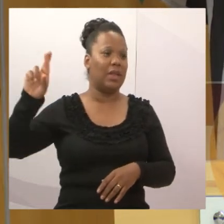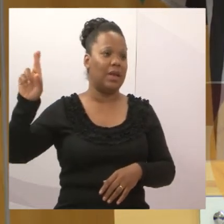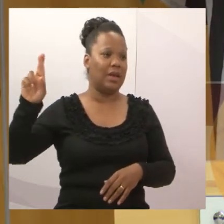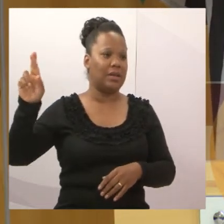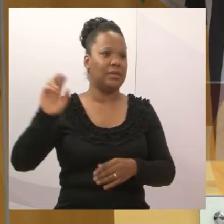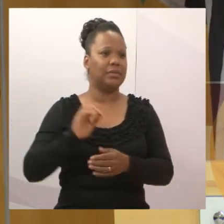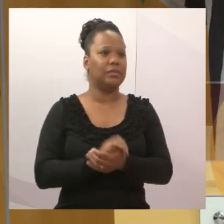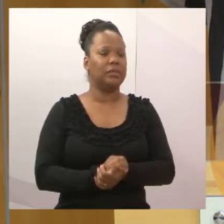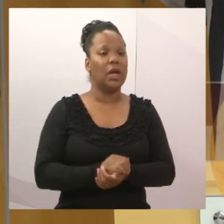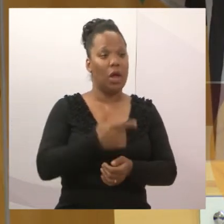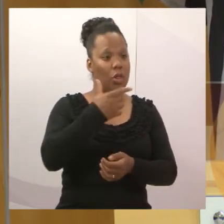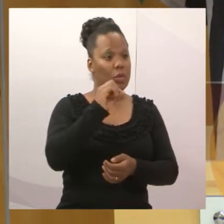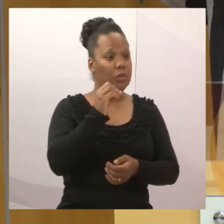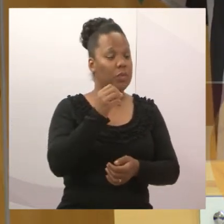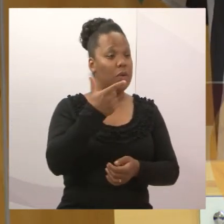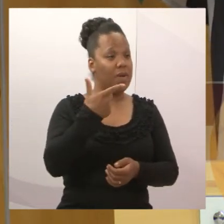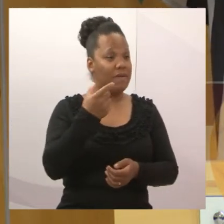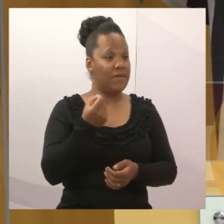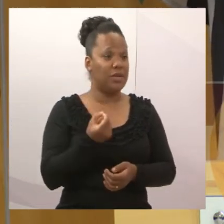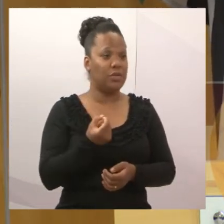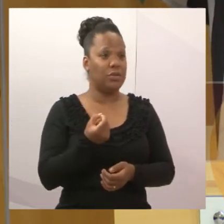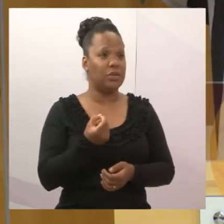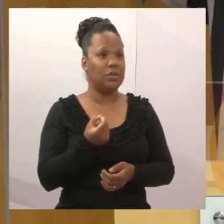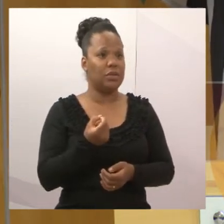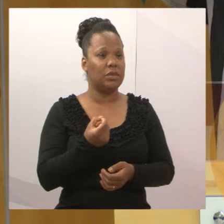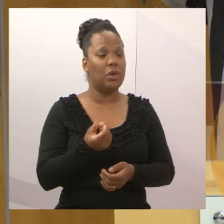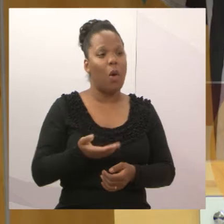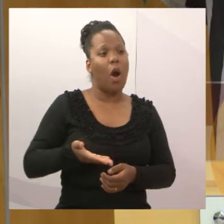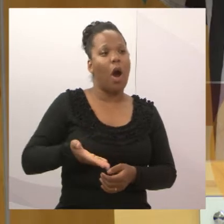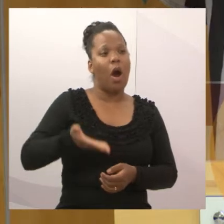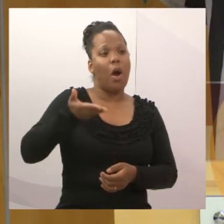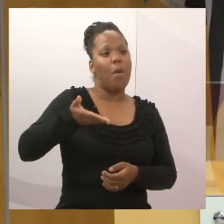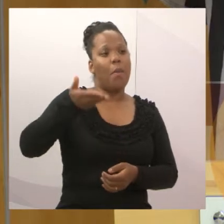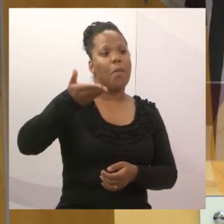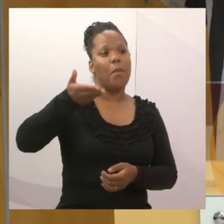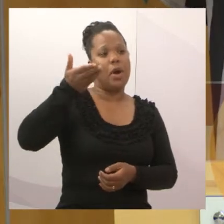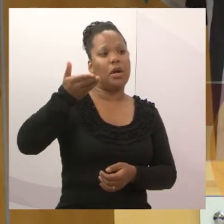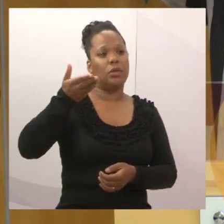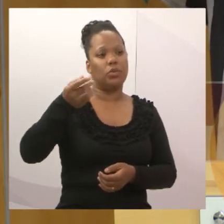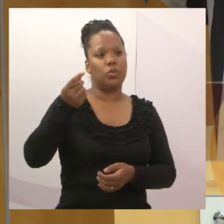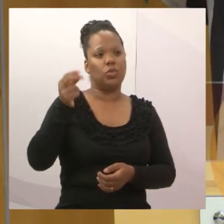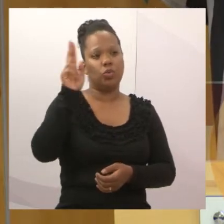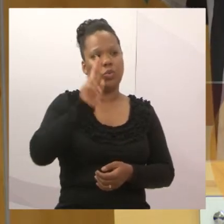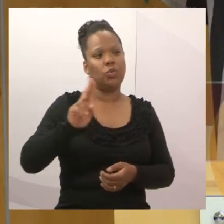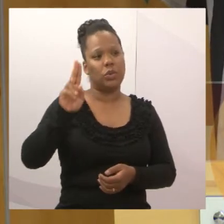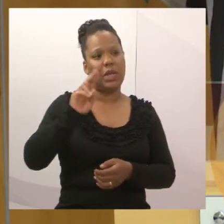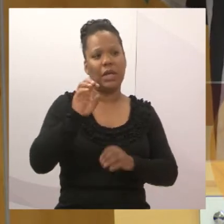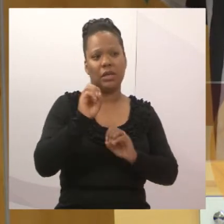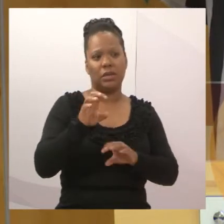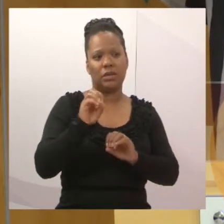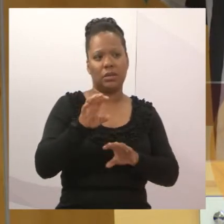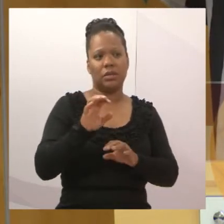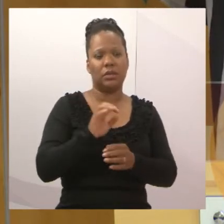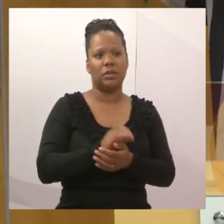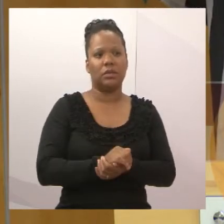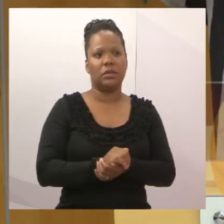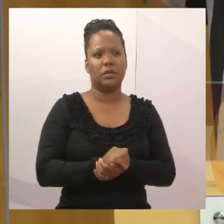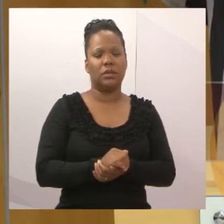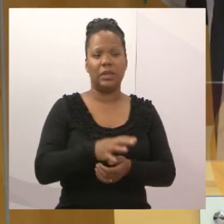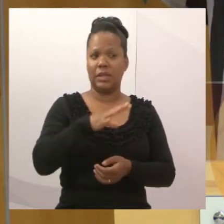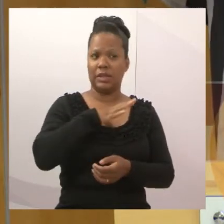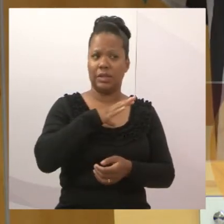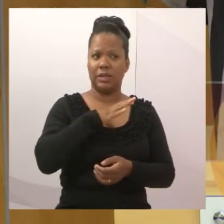79.922.799. Para 2020, está previsto um aumento desse investimento, do dinheiro da cidade, do dinheiro